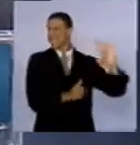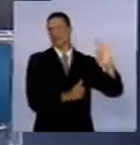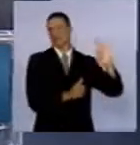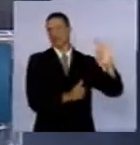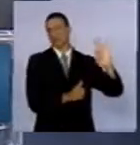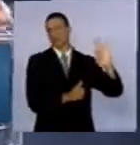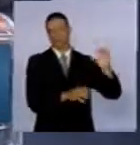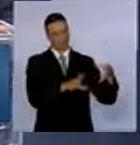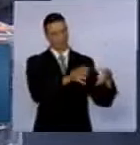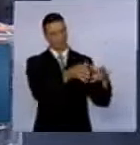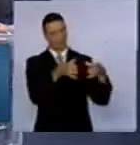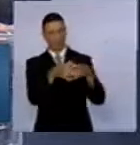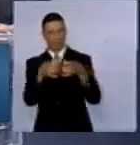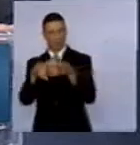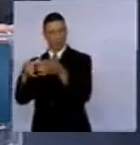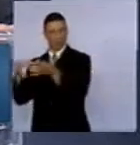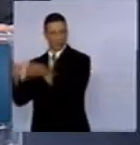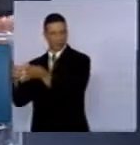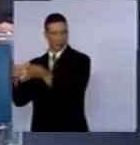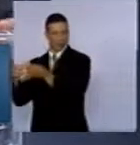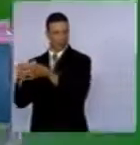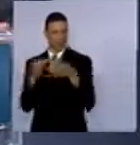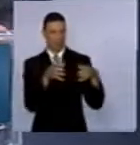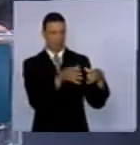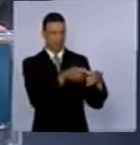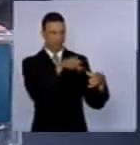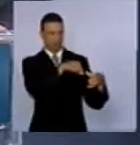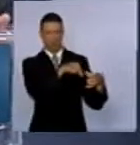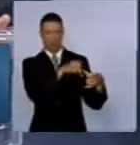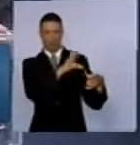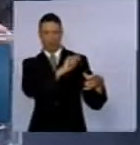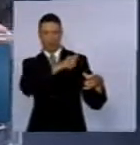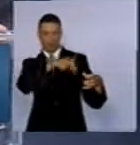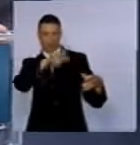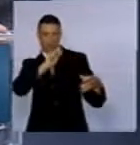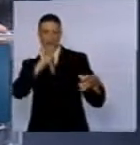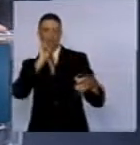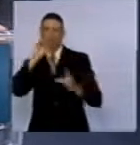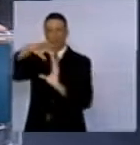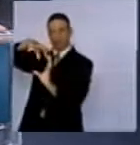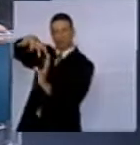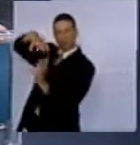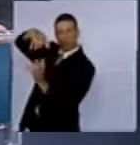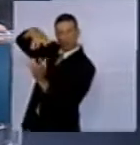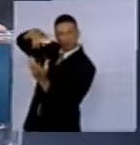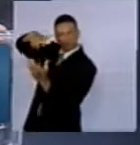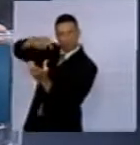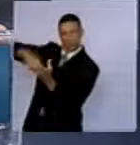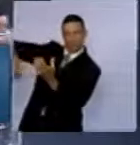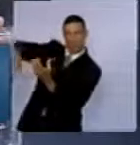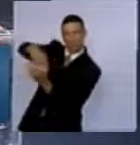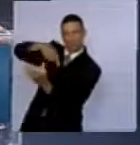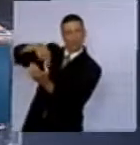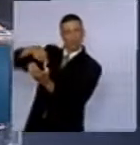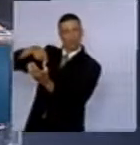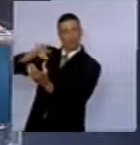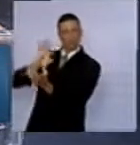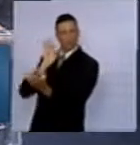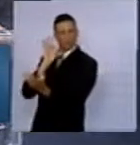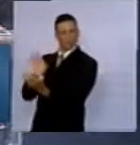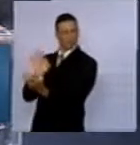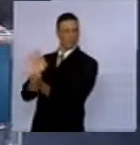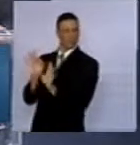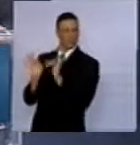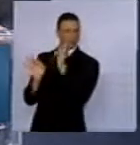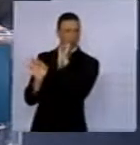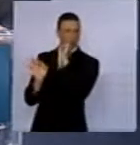E nos pacotes que hoje nós temos de canais a cabo no mundo inteiro, nós não podemos dizer, de sã consciência, que ali